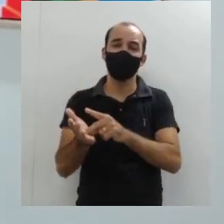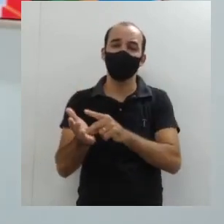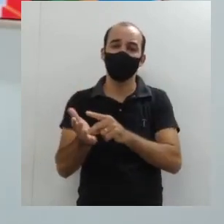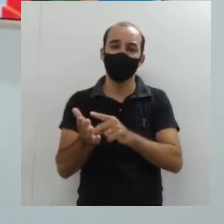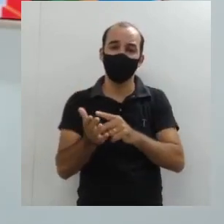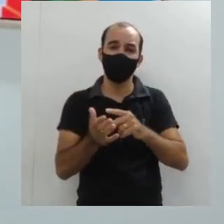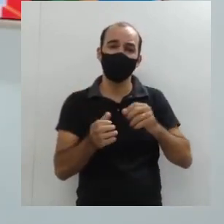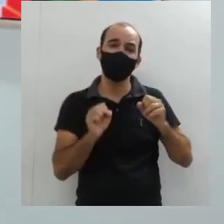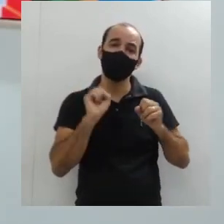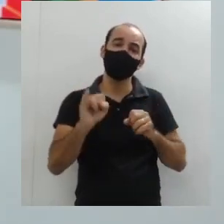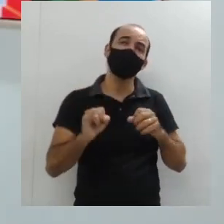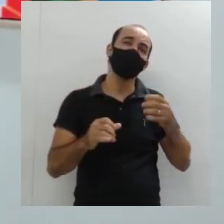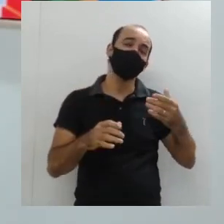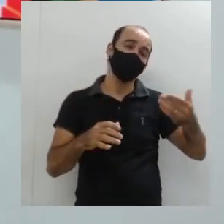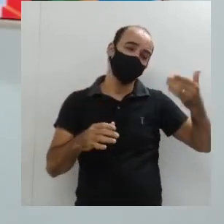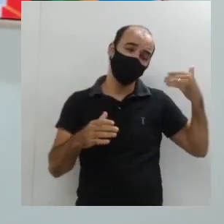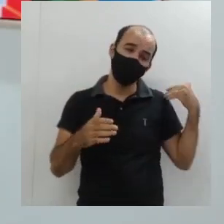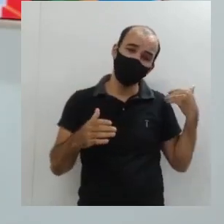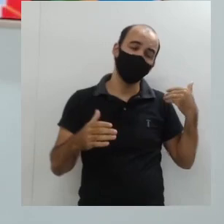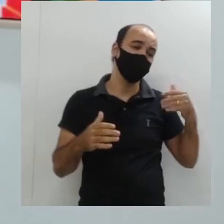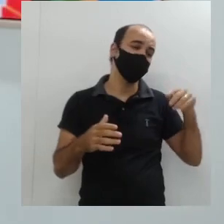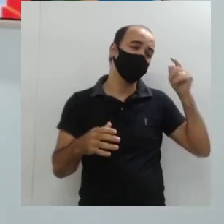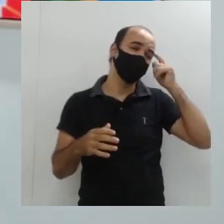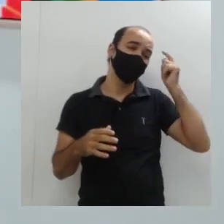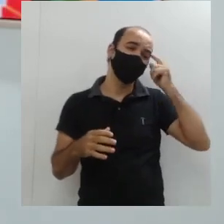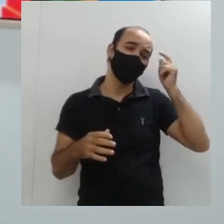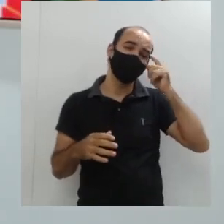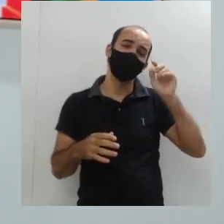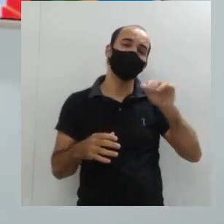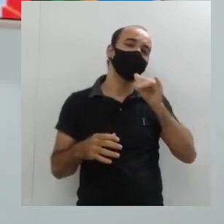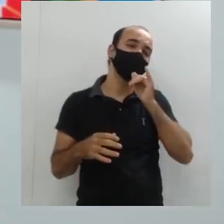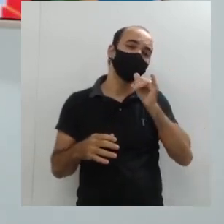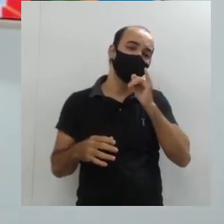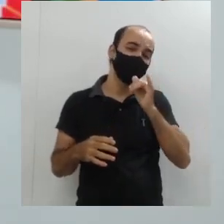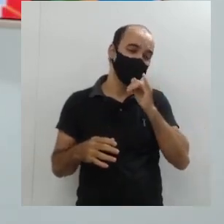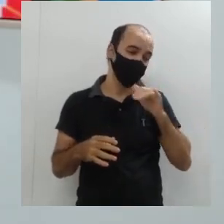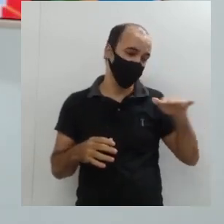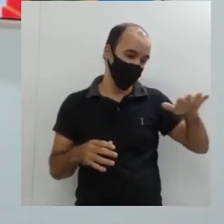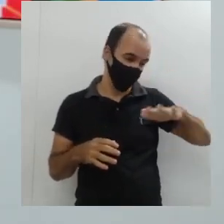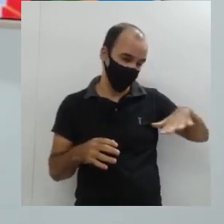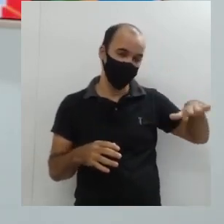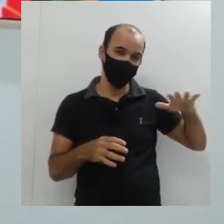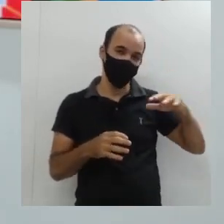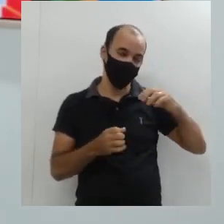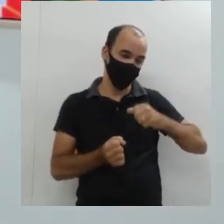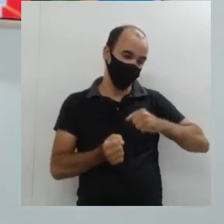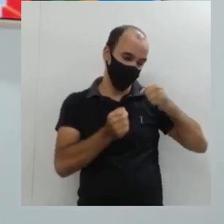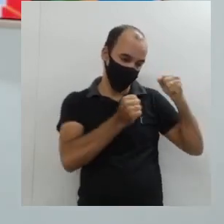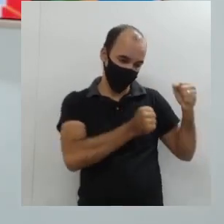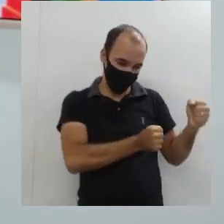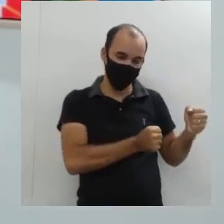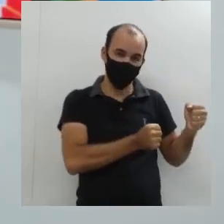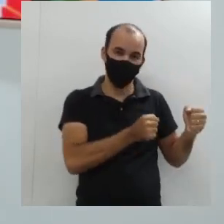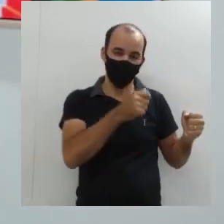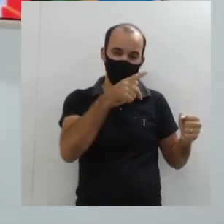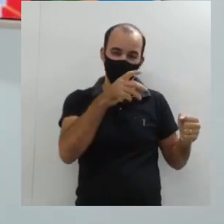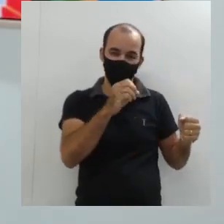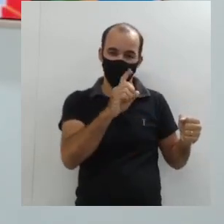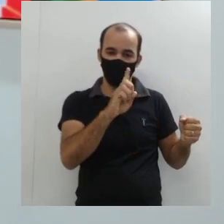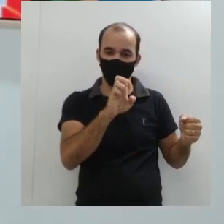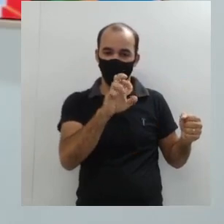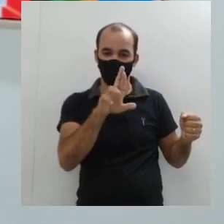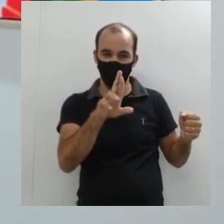tornarão pessoas diferentes. Por exemplo, vamos pegar essa em relação ao poder, né, que está muito ligado à questão da filosofia política.